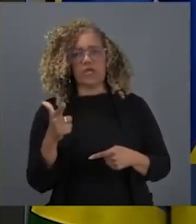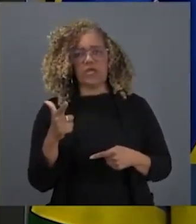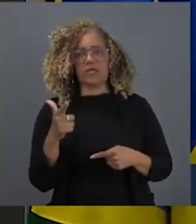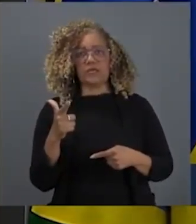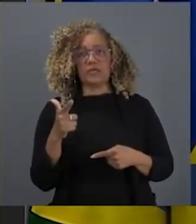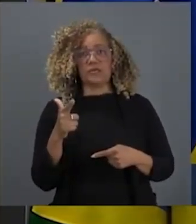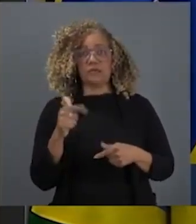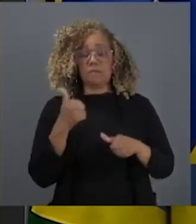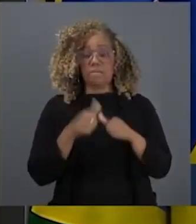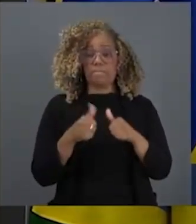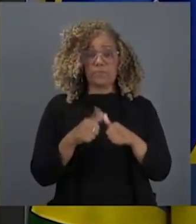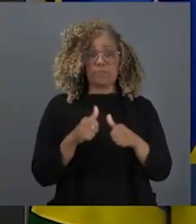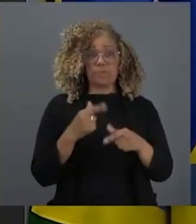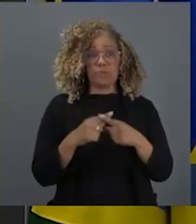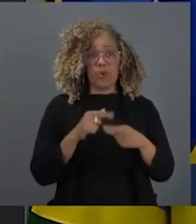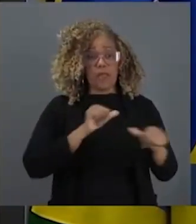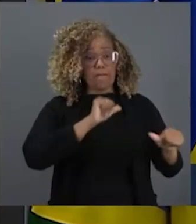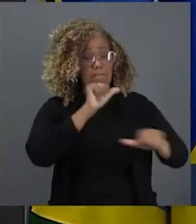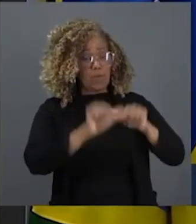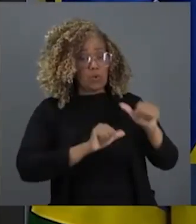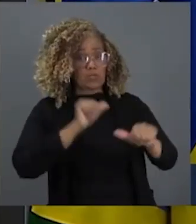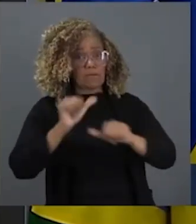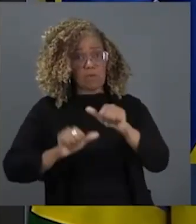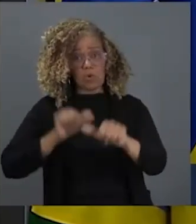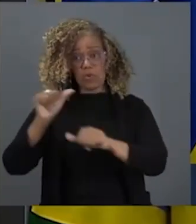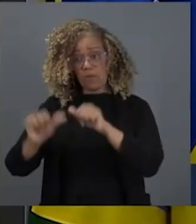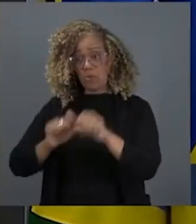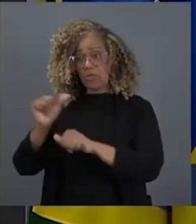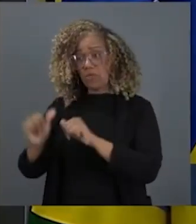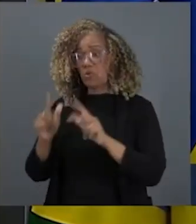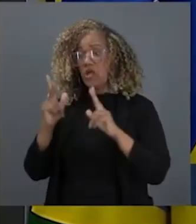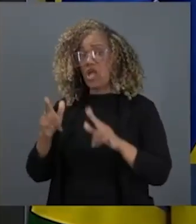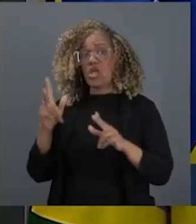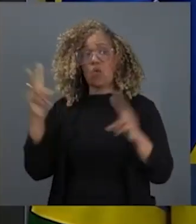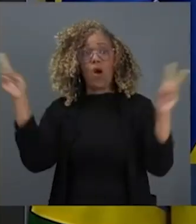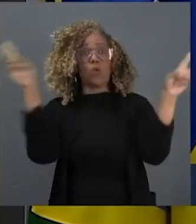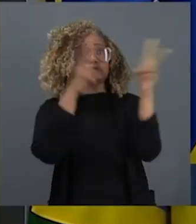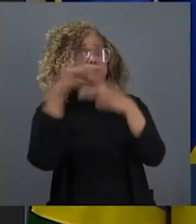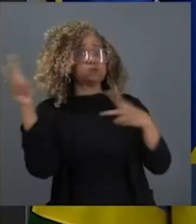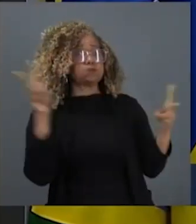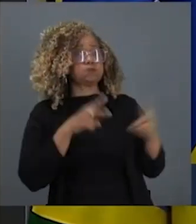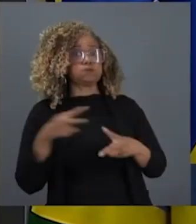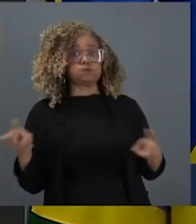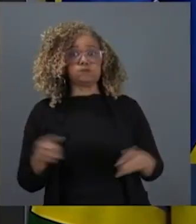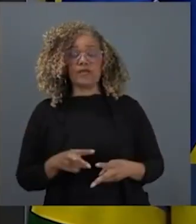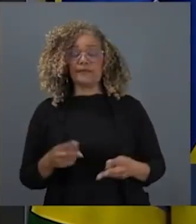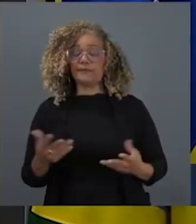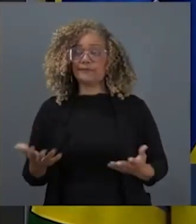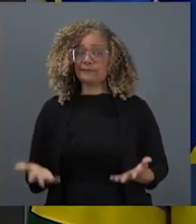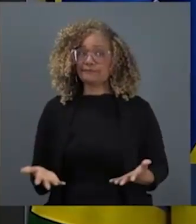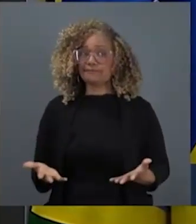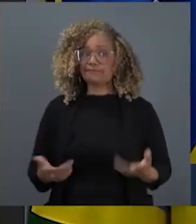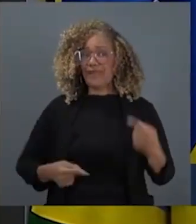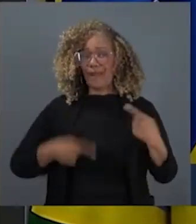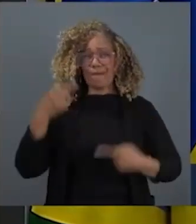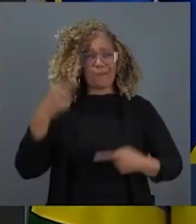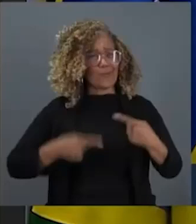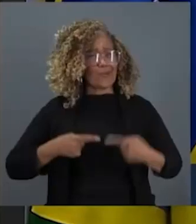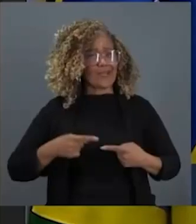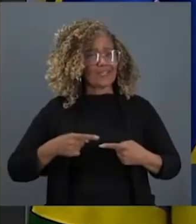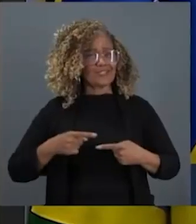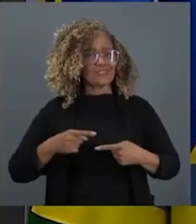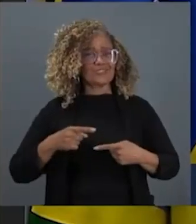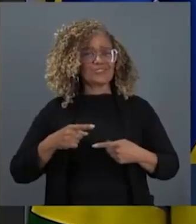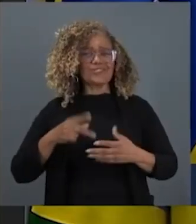mudam conforme o vento aí que nós não temos mesmo é política pura que tomou